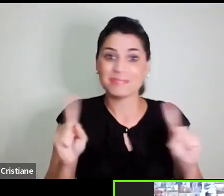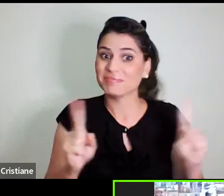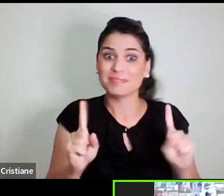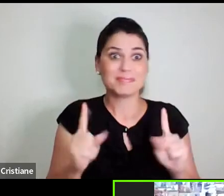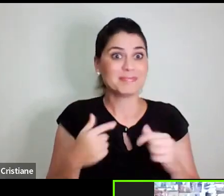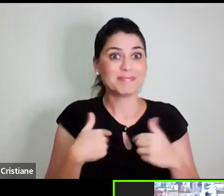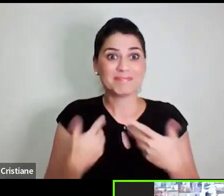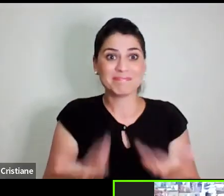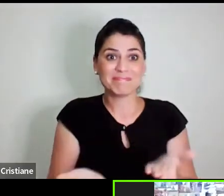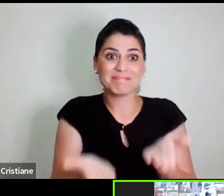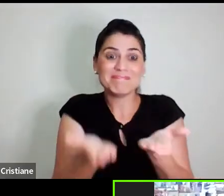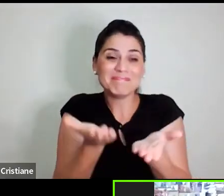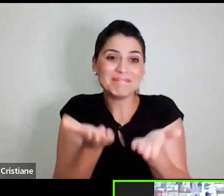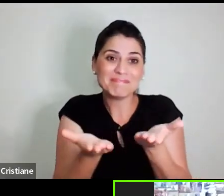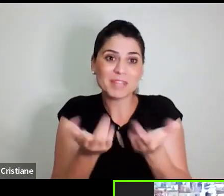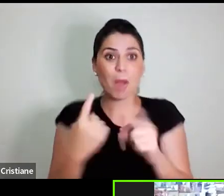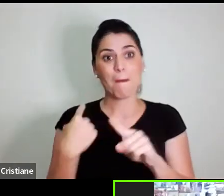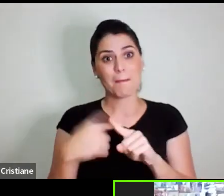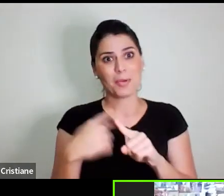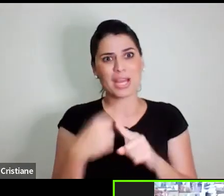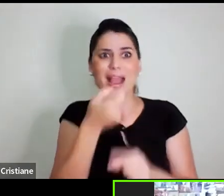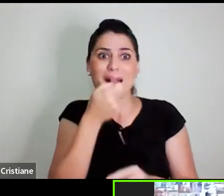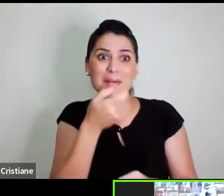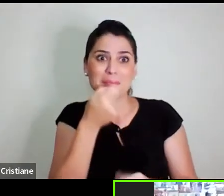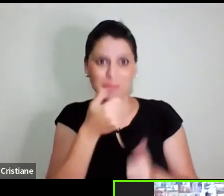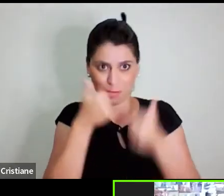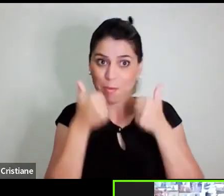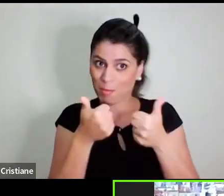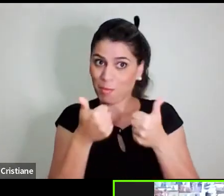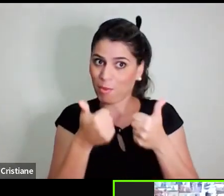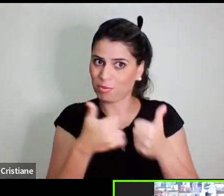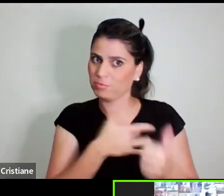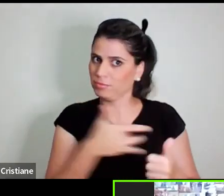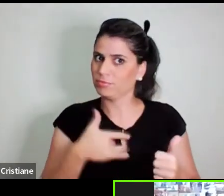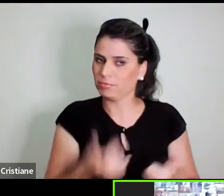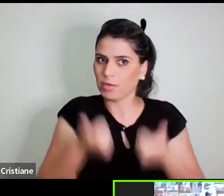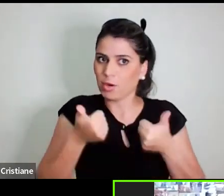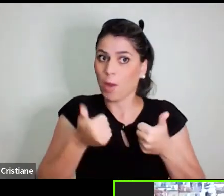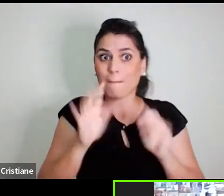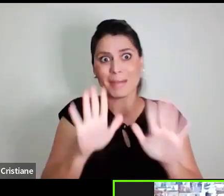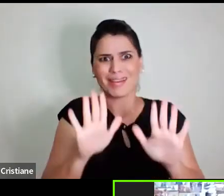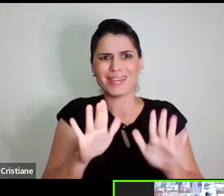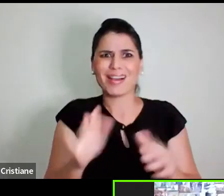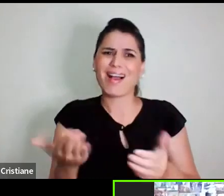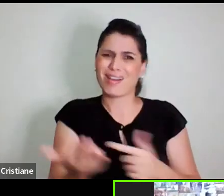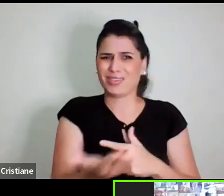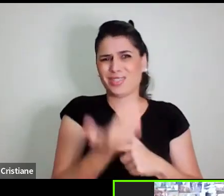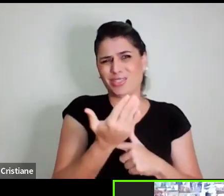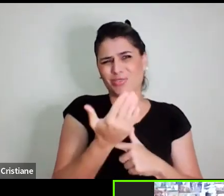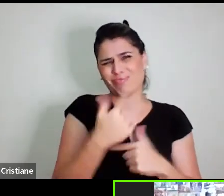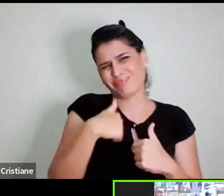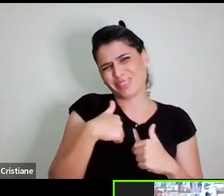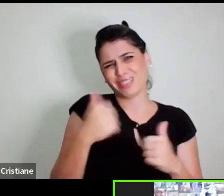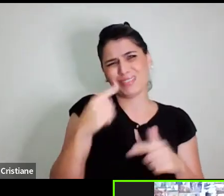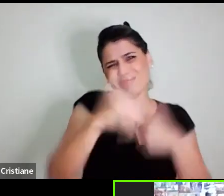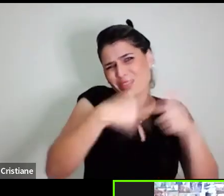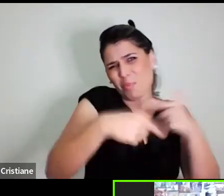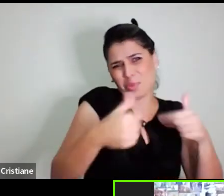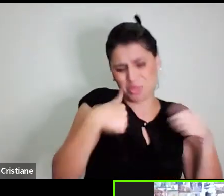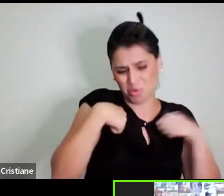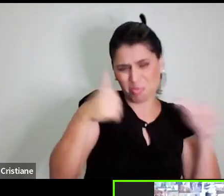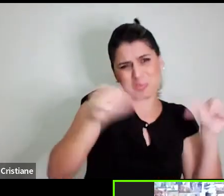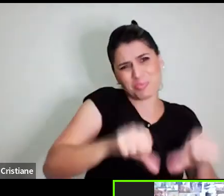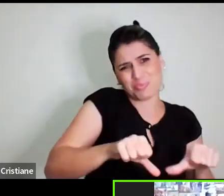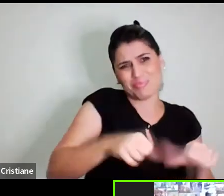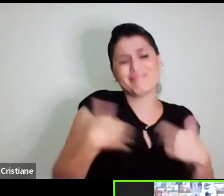mas prejudica tantas outras, né? Foi uma ajuda maravilhosa no tempo que eu precisei. Mas aí, agora eu não preciso mais. Eu